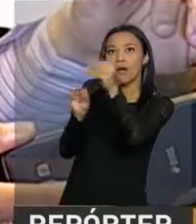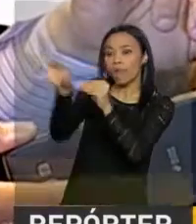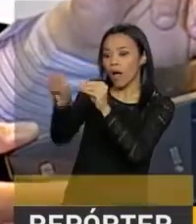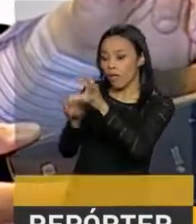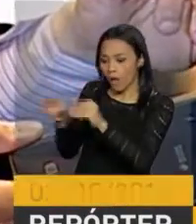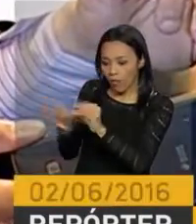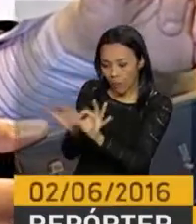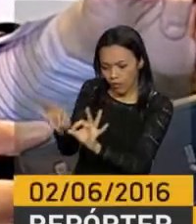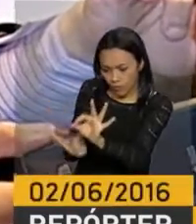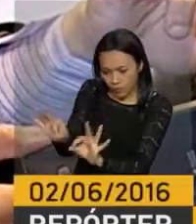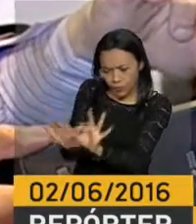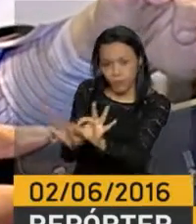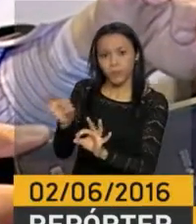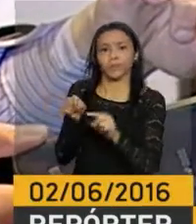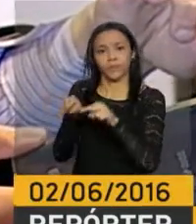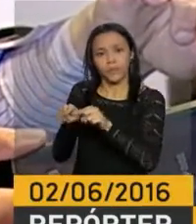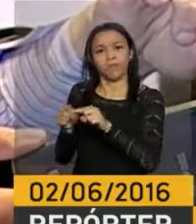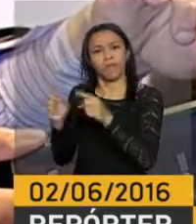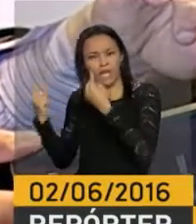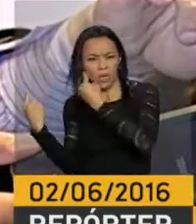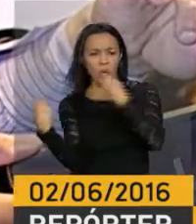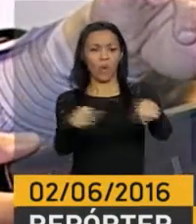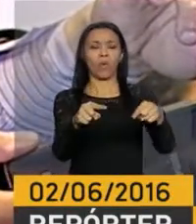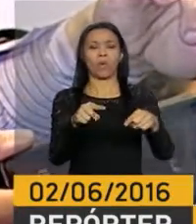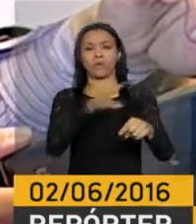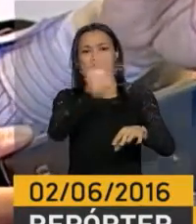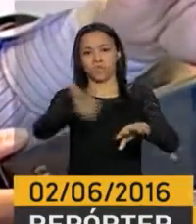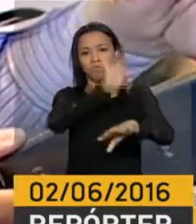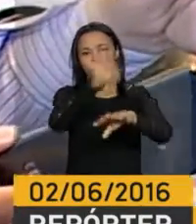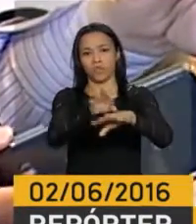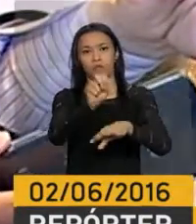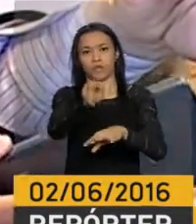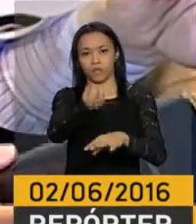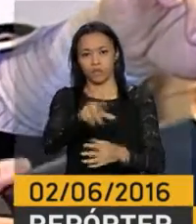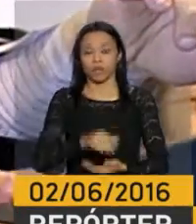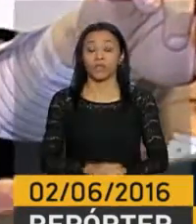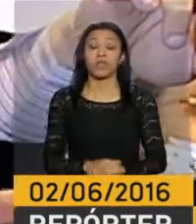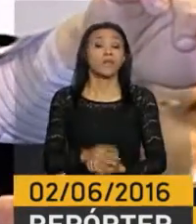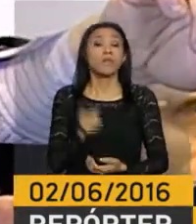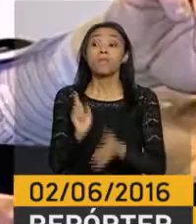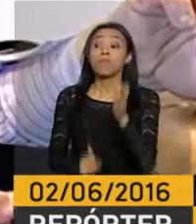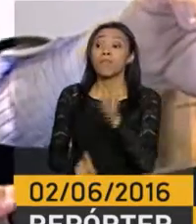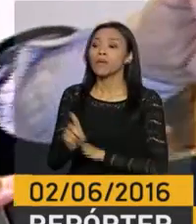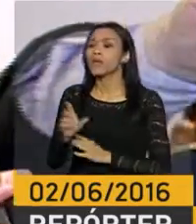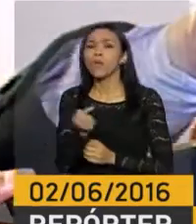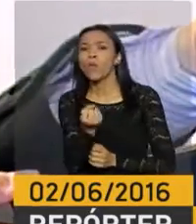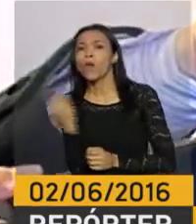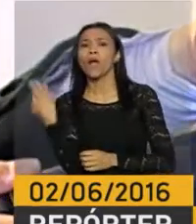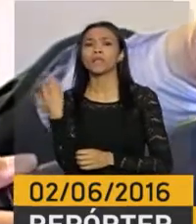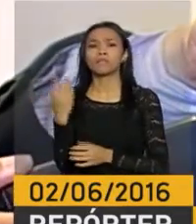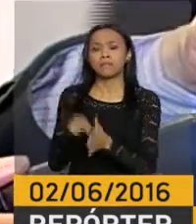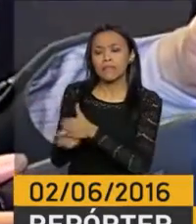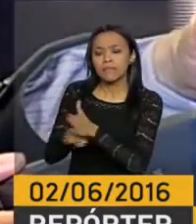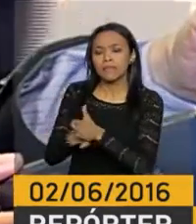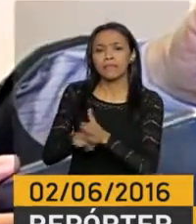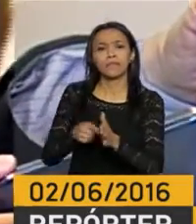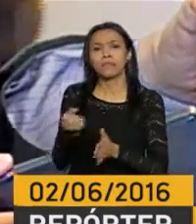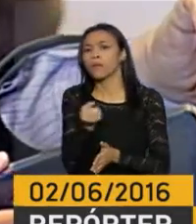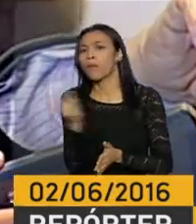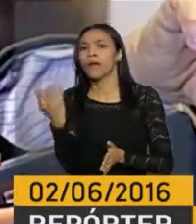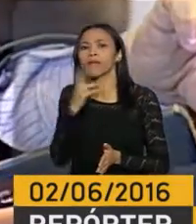uma solução definitiva de enfrentamento desse vírus. Ministro, que tipo de pesquisas vão ser incentivadas e quais resultados o governo espera